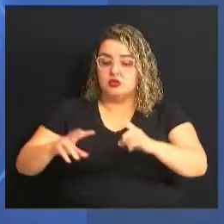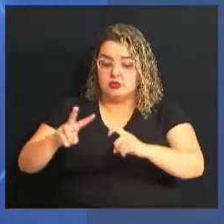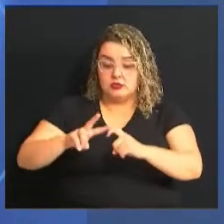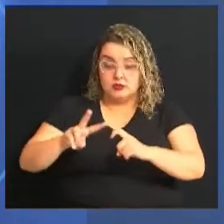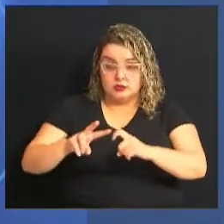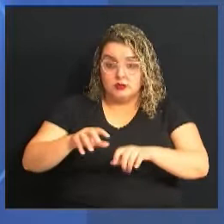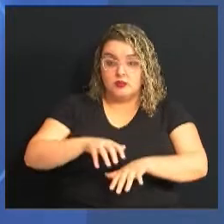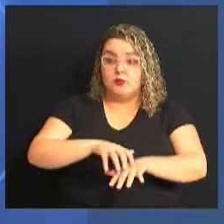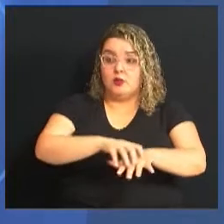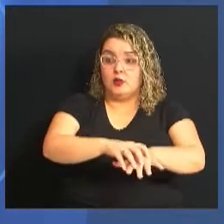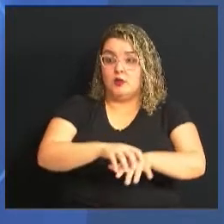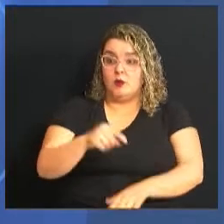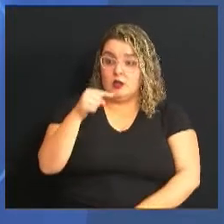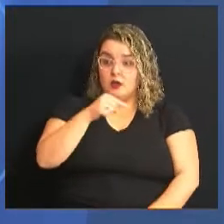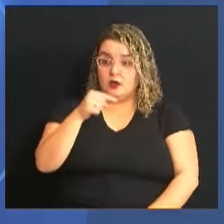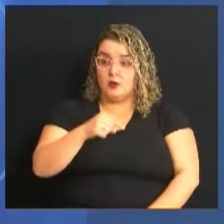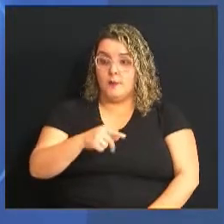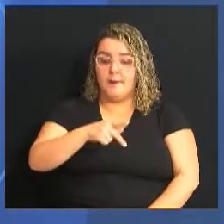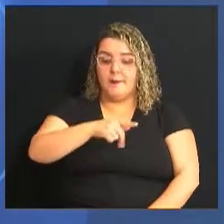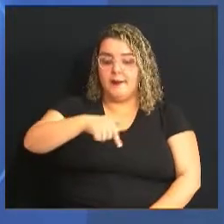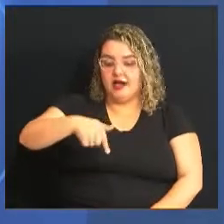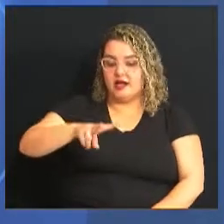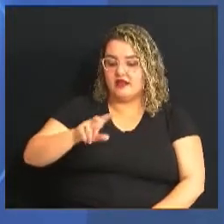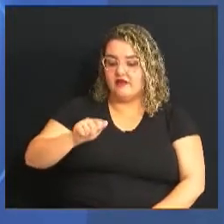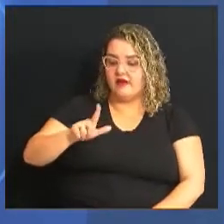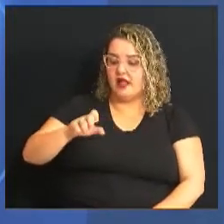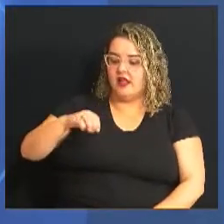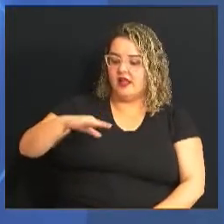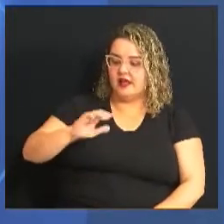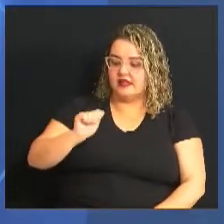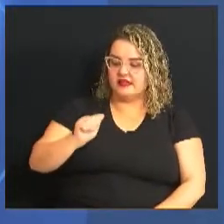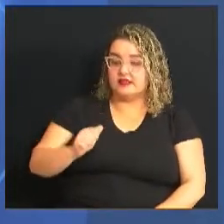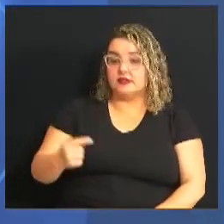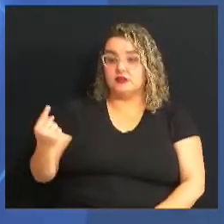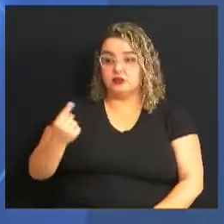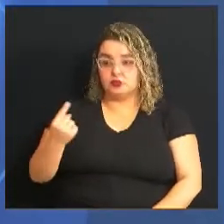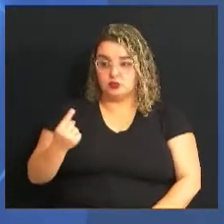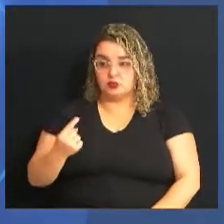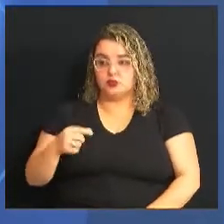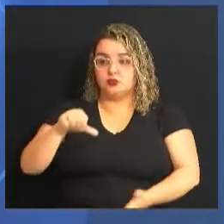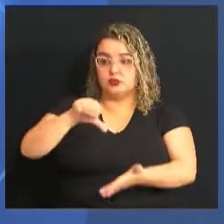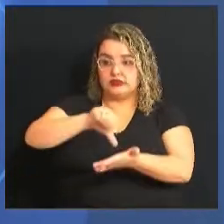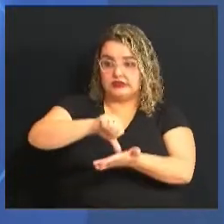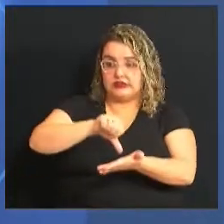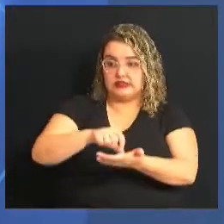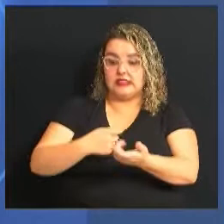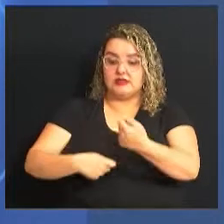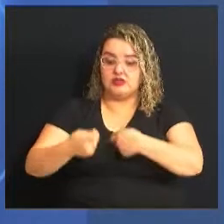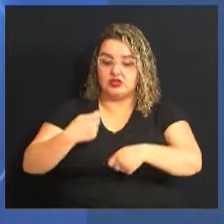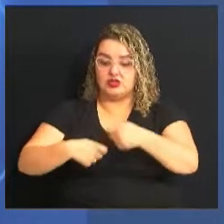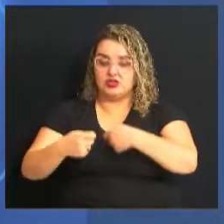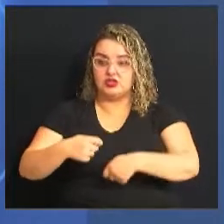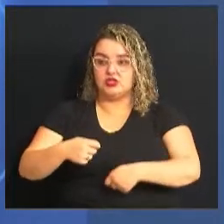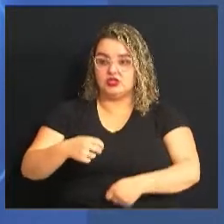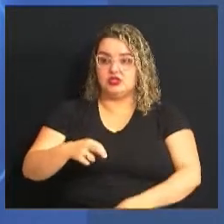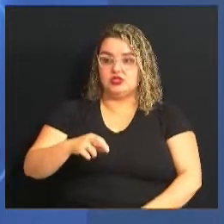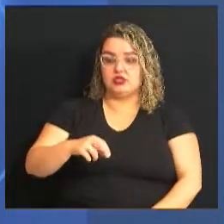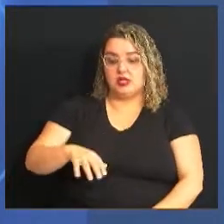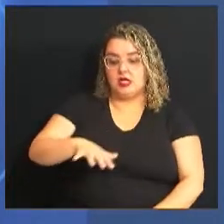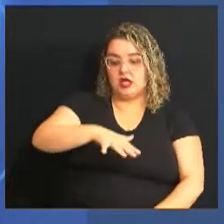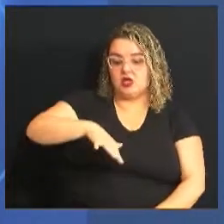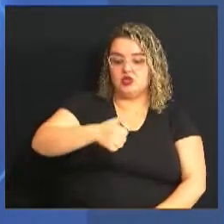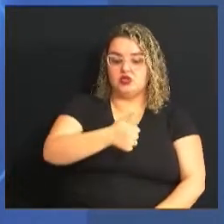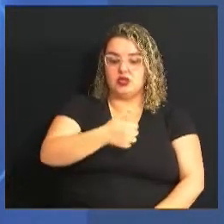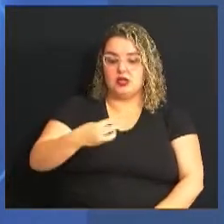Móveis está lá no Parque Valença 1, lá na sede da Administração Regional 13, na